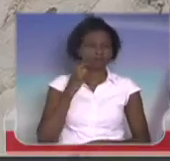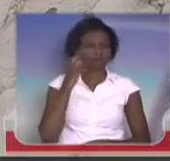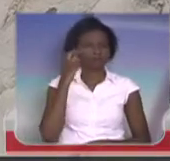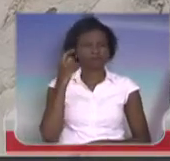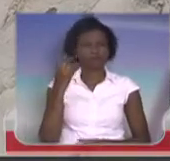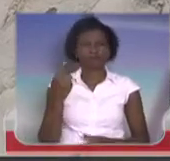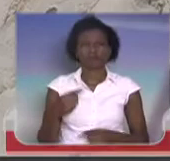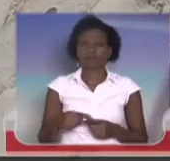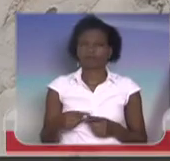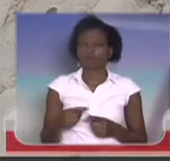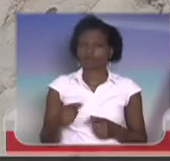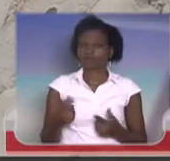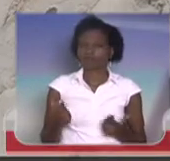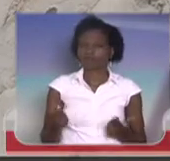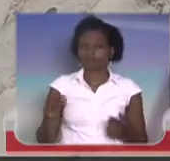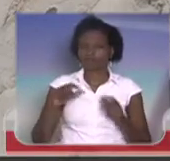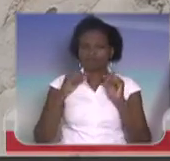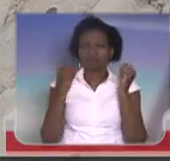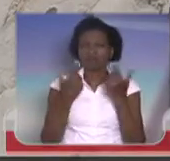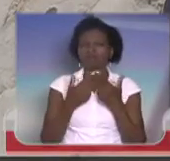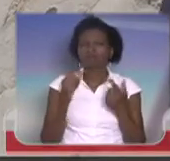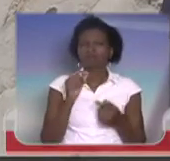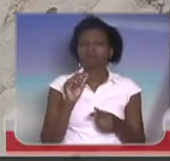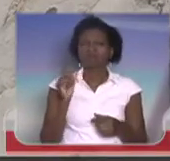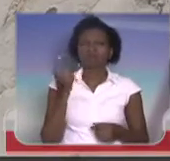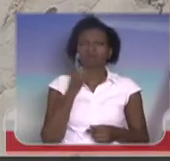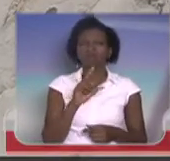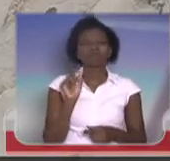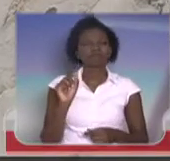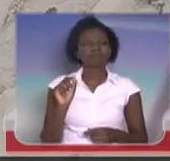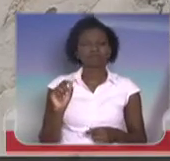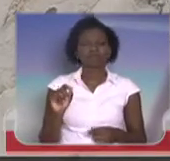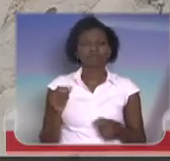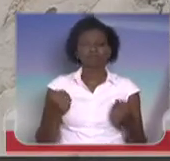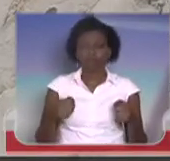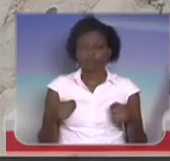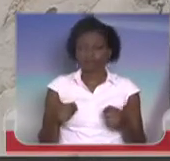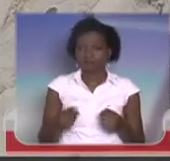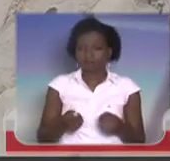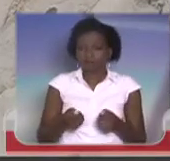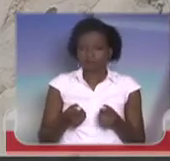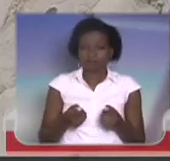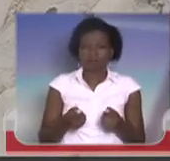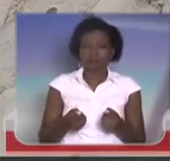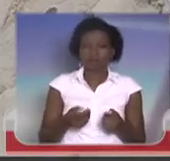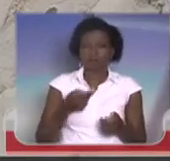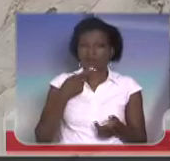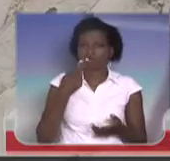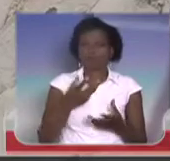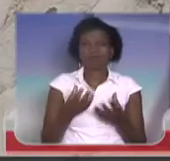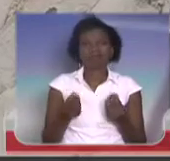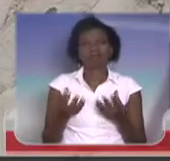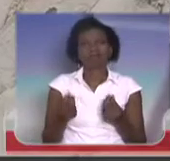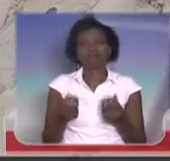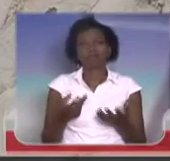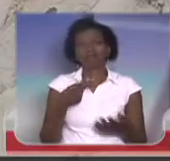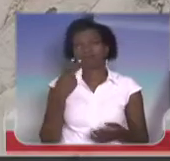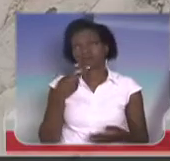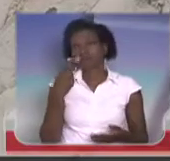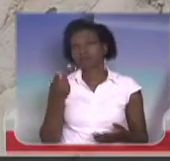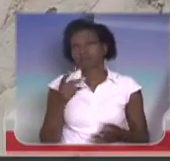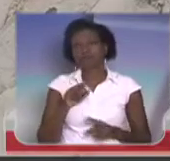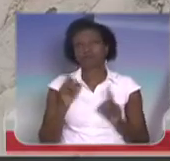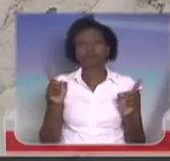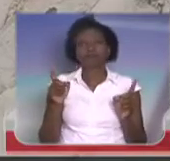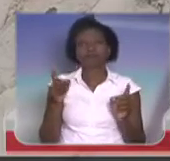envergonhado pelo resultado da nossa casa. Nós temos que ter resultados mais firmes, porque a gente fala muito e os resultados não acontecem. Nós temos alguns projetos que têm